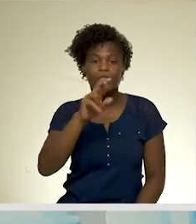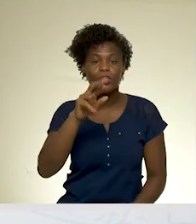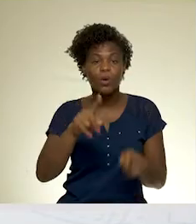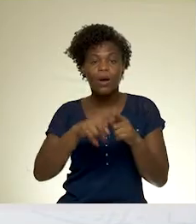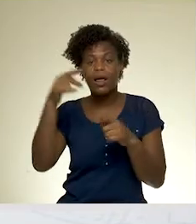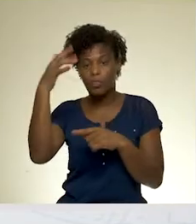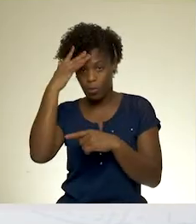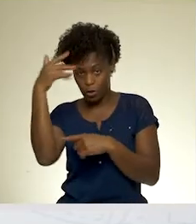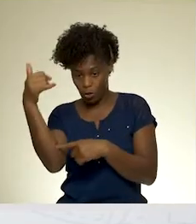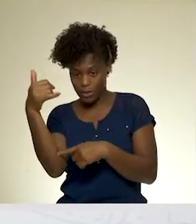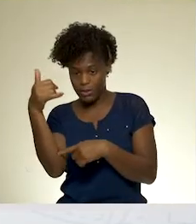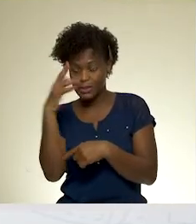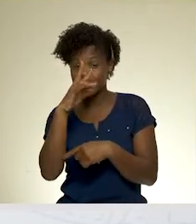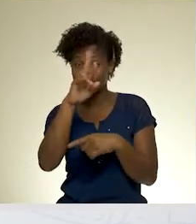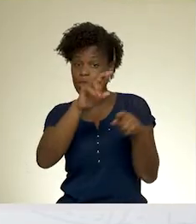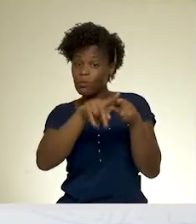2,